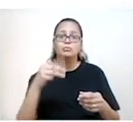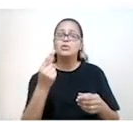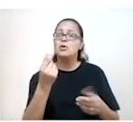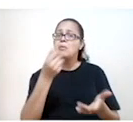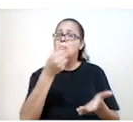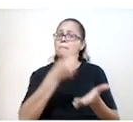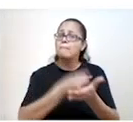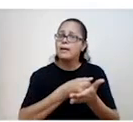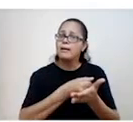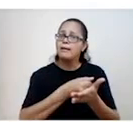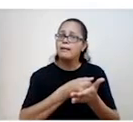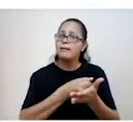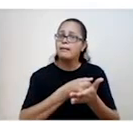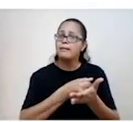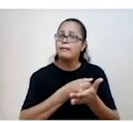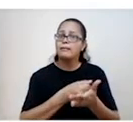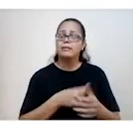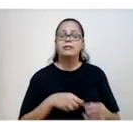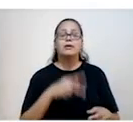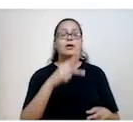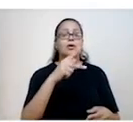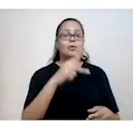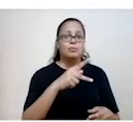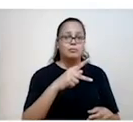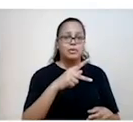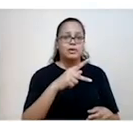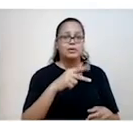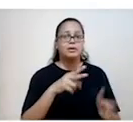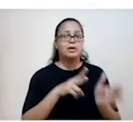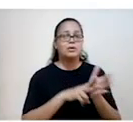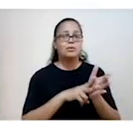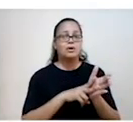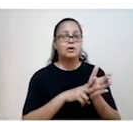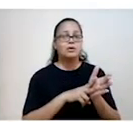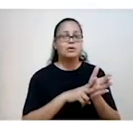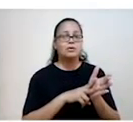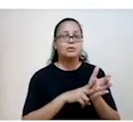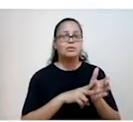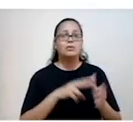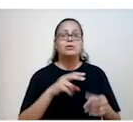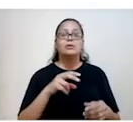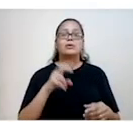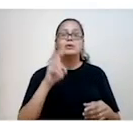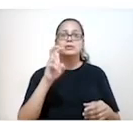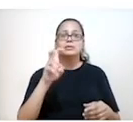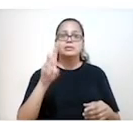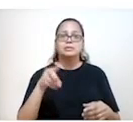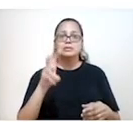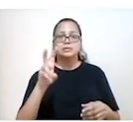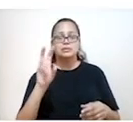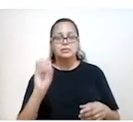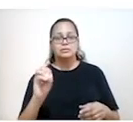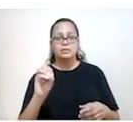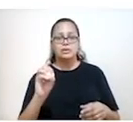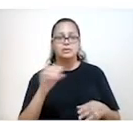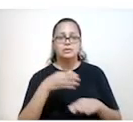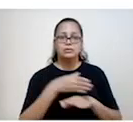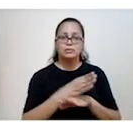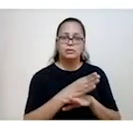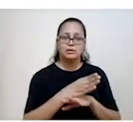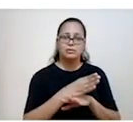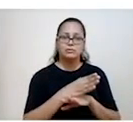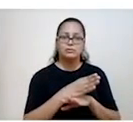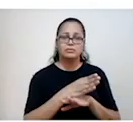de preço, esses 5,50 da bandeirada. Então, você entrou no carro é 5,50. Se você entrar e sair,